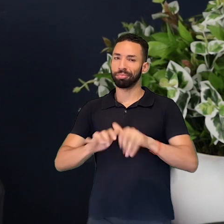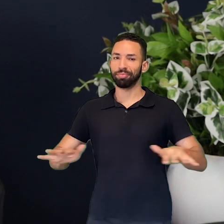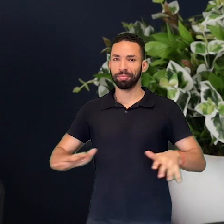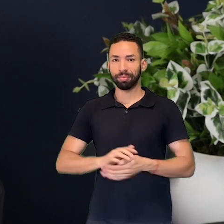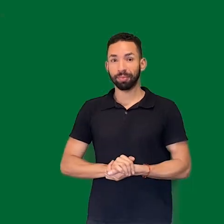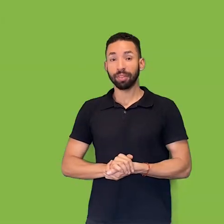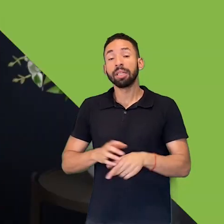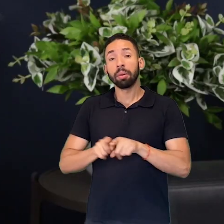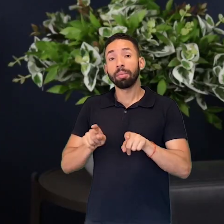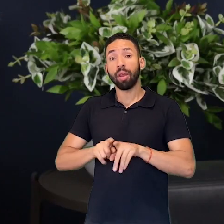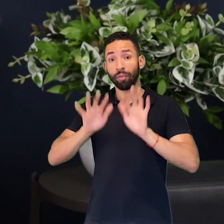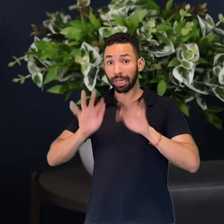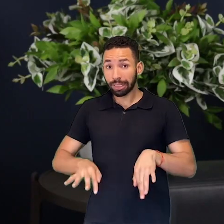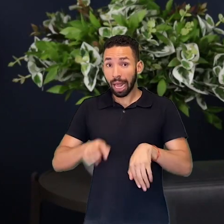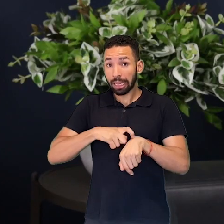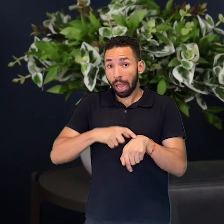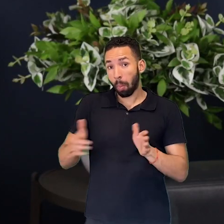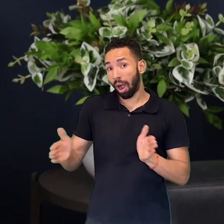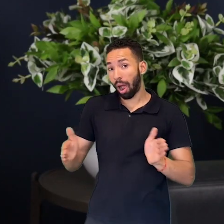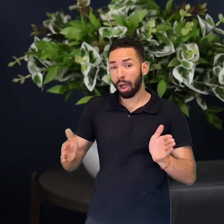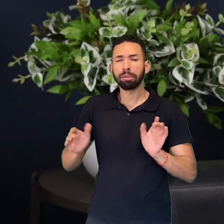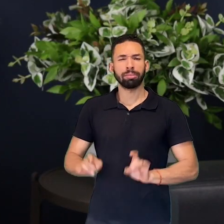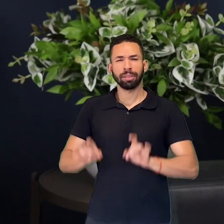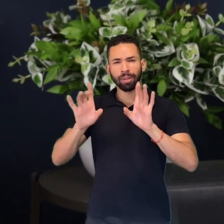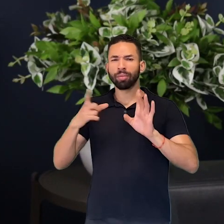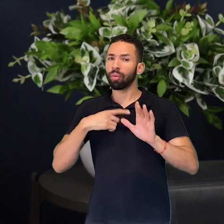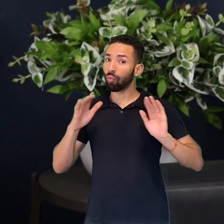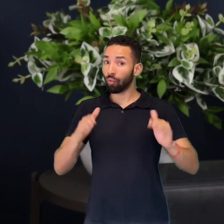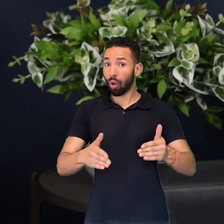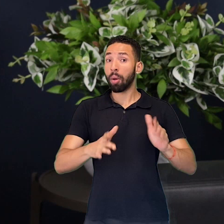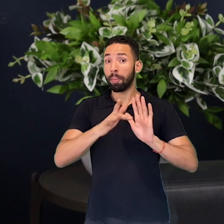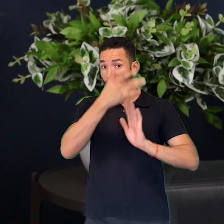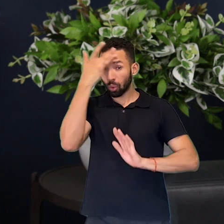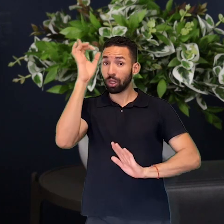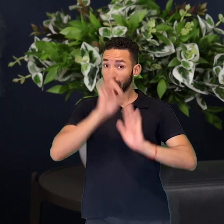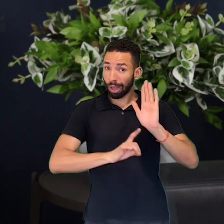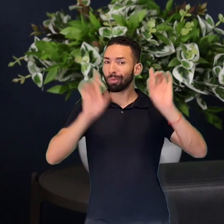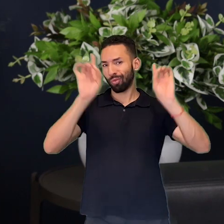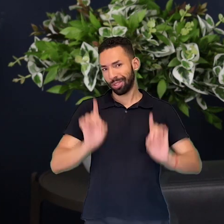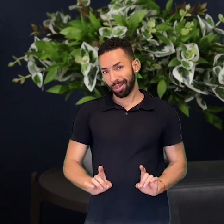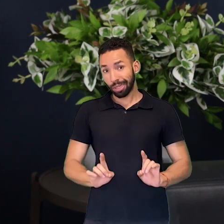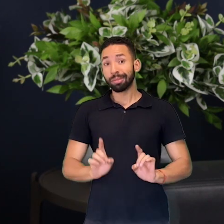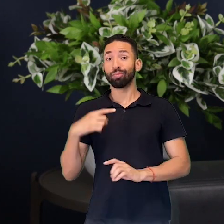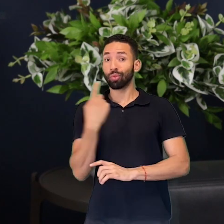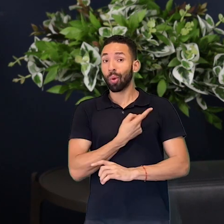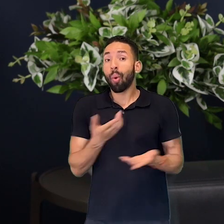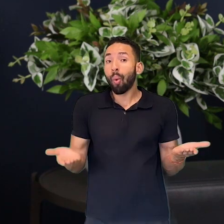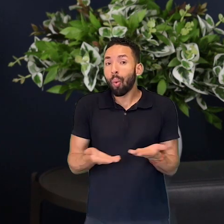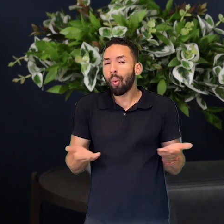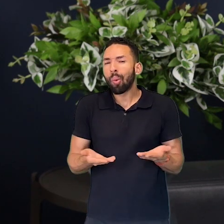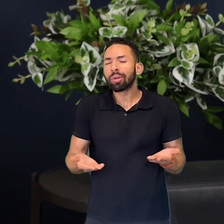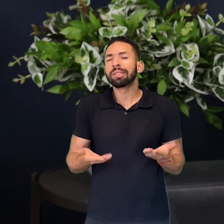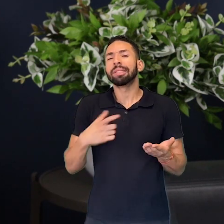para todo mundo. E para finalizar a nossa temporada especial, que é focada nos direitos das pessoas com deficiência, o